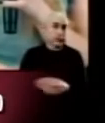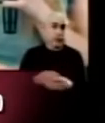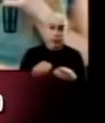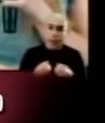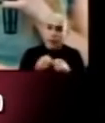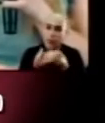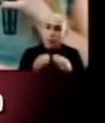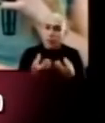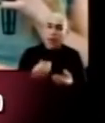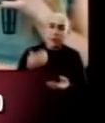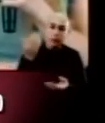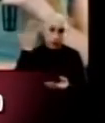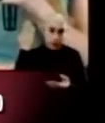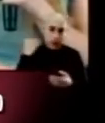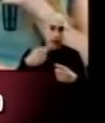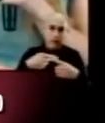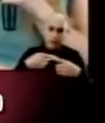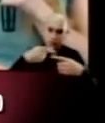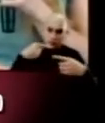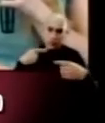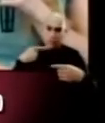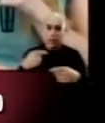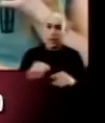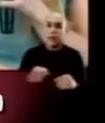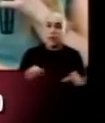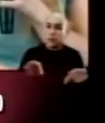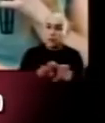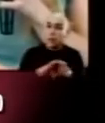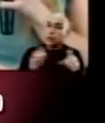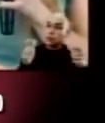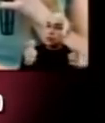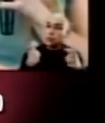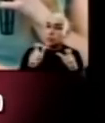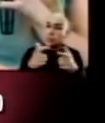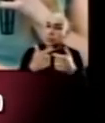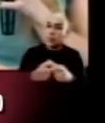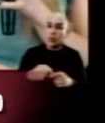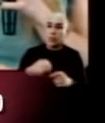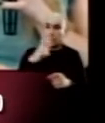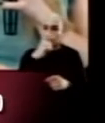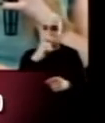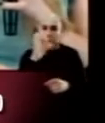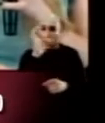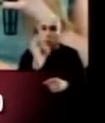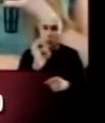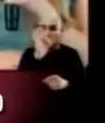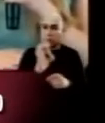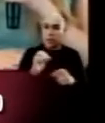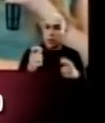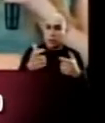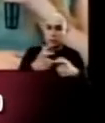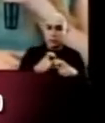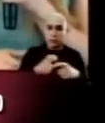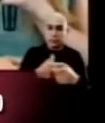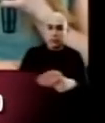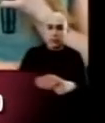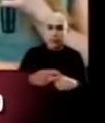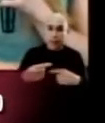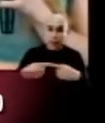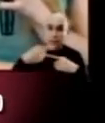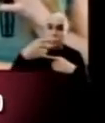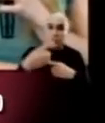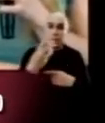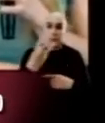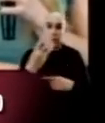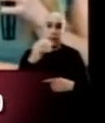semana, ocorridos naquela semana. Depois tivemos uma queda de 10,5% para a semana 37. E para a semana 38,